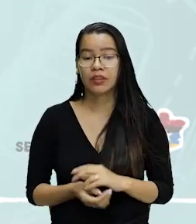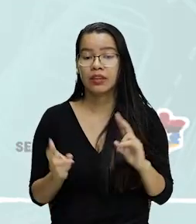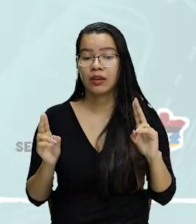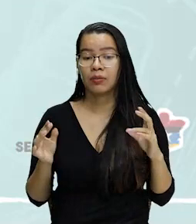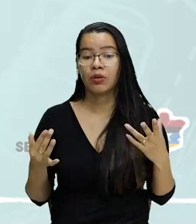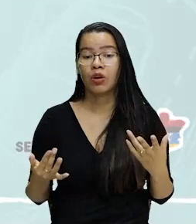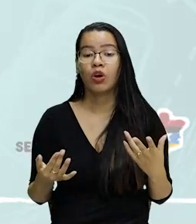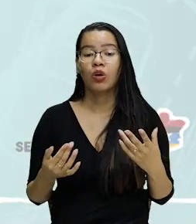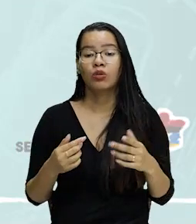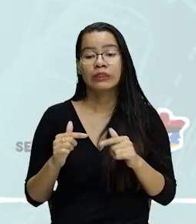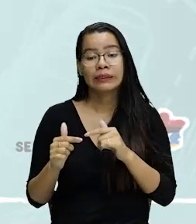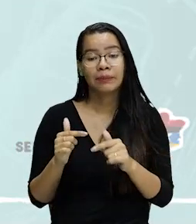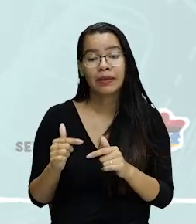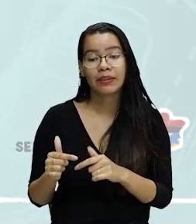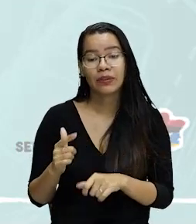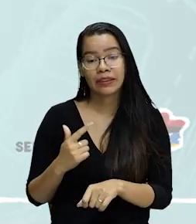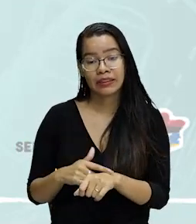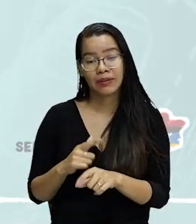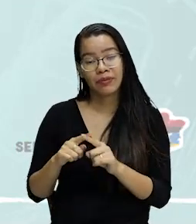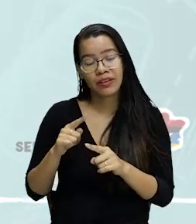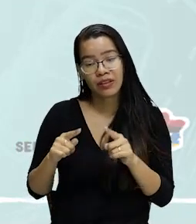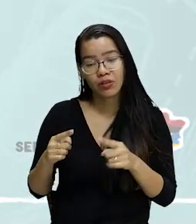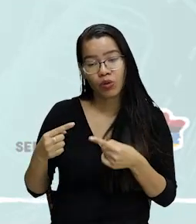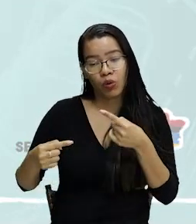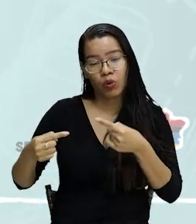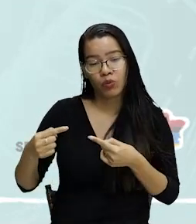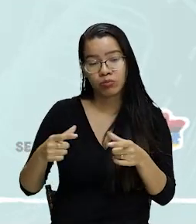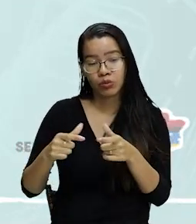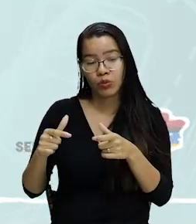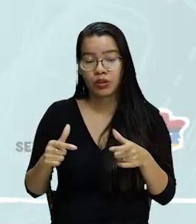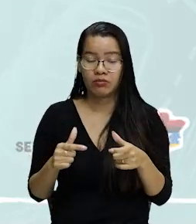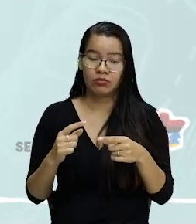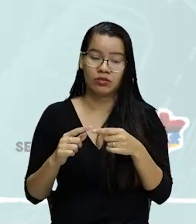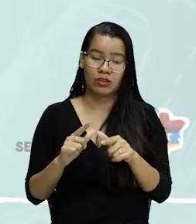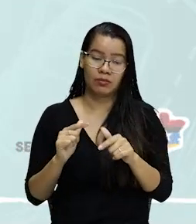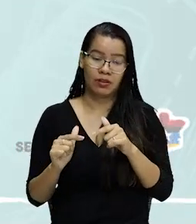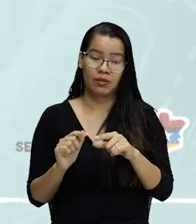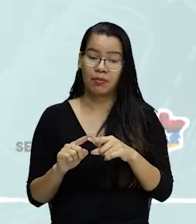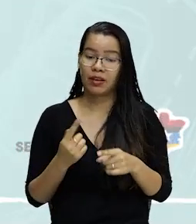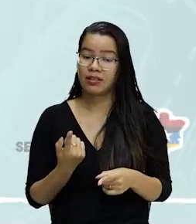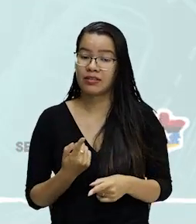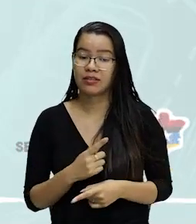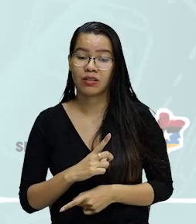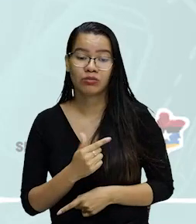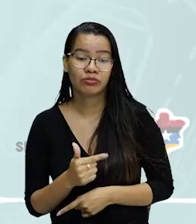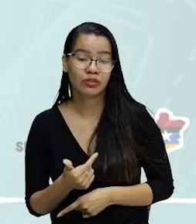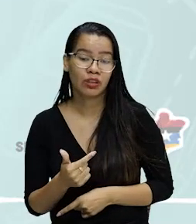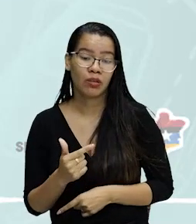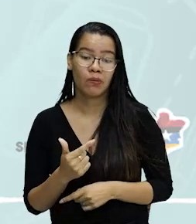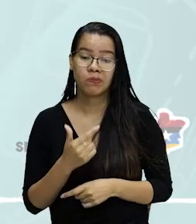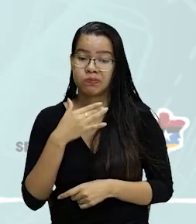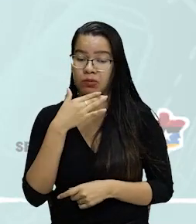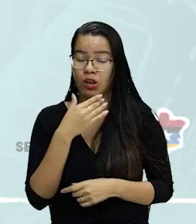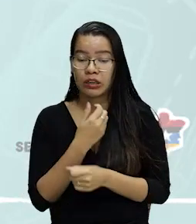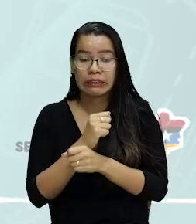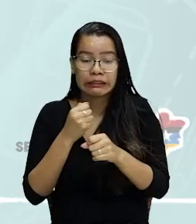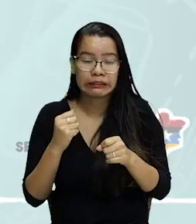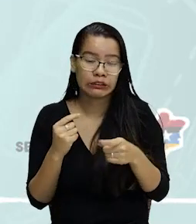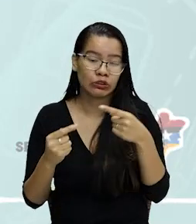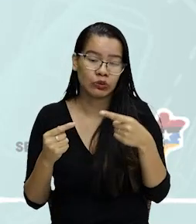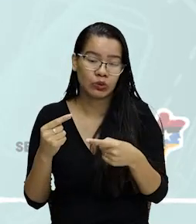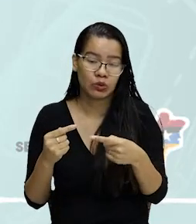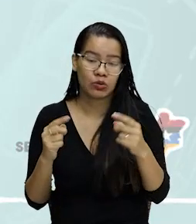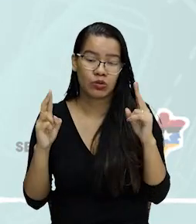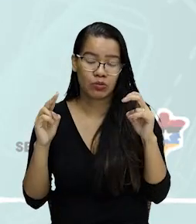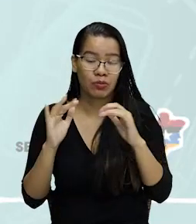do trabalho, mas não adquire maior controle sobre o processo em si. A essa altura, vários estudos sugerem que a supervisão do